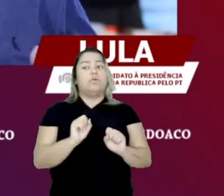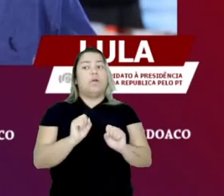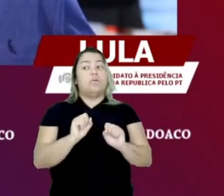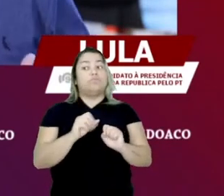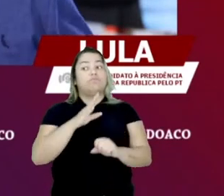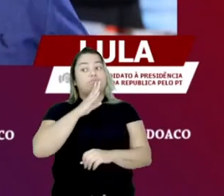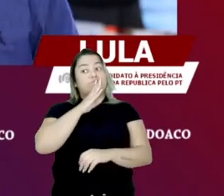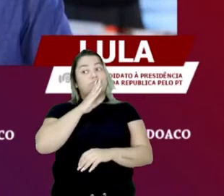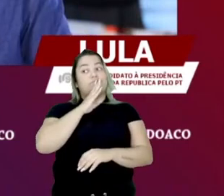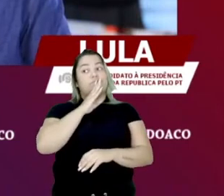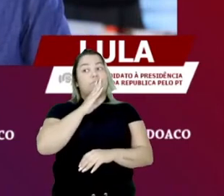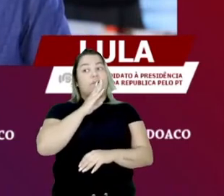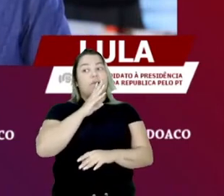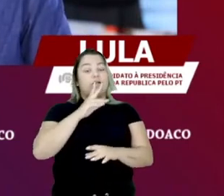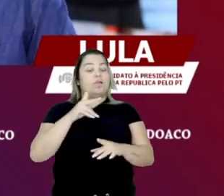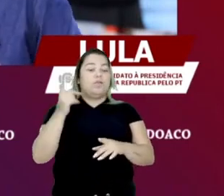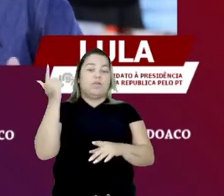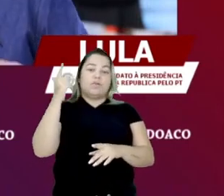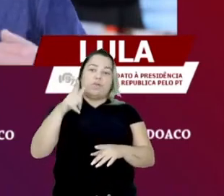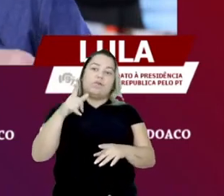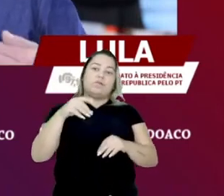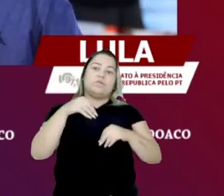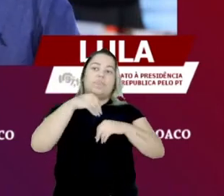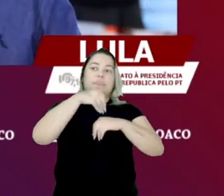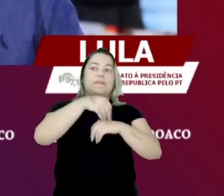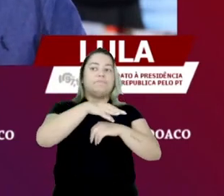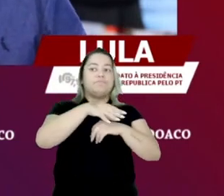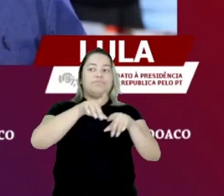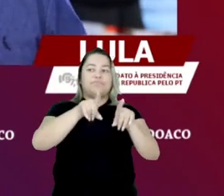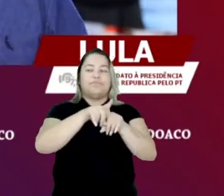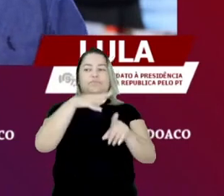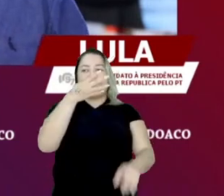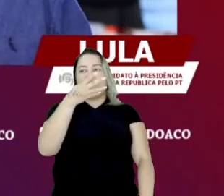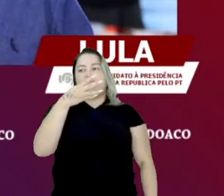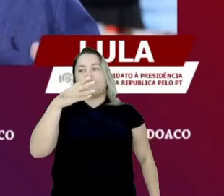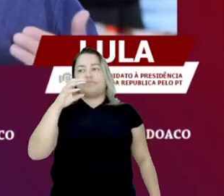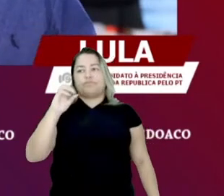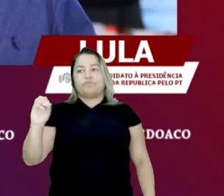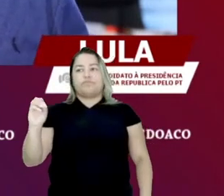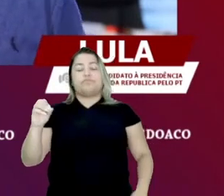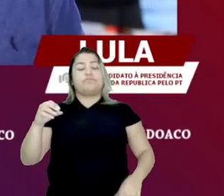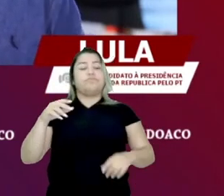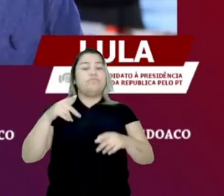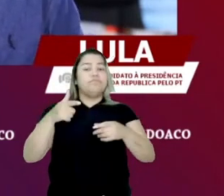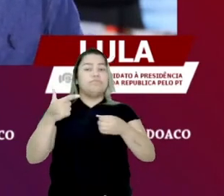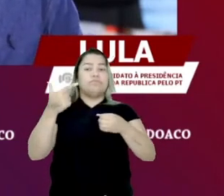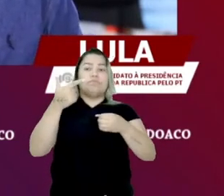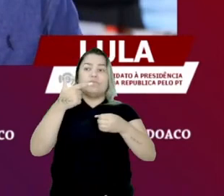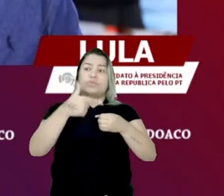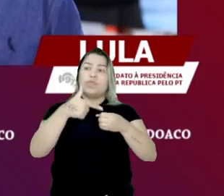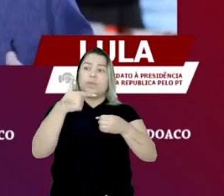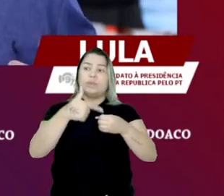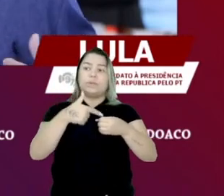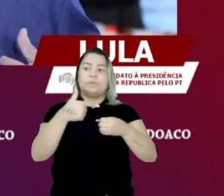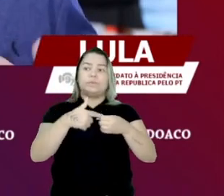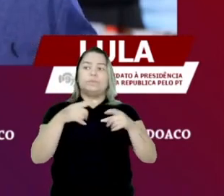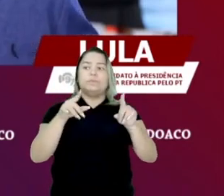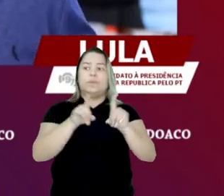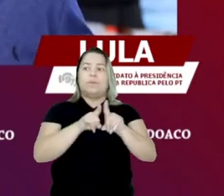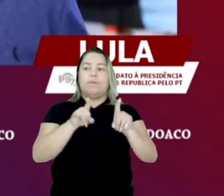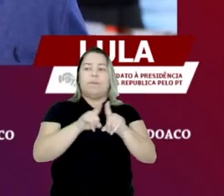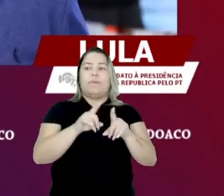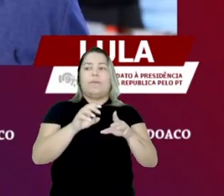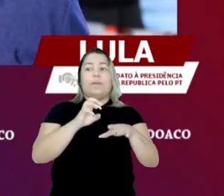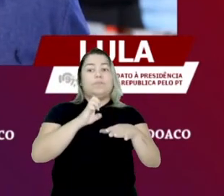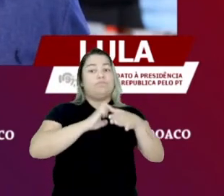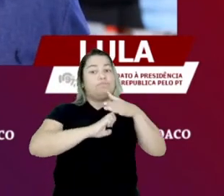empresas e não pode mudar, porque tudo que a gente ganha é distribuído para os dividendos dos acionistas majoritários e o povo brasileiro é